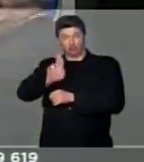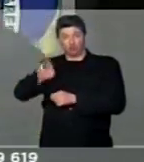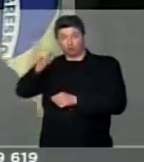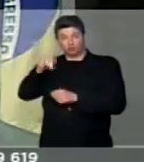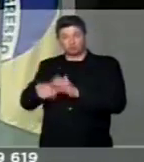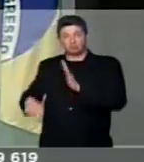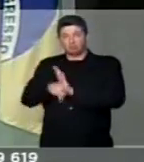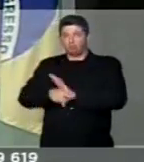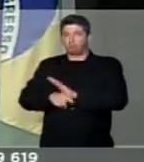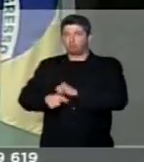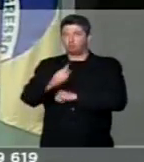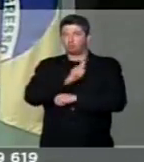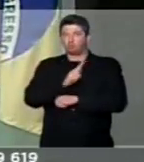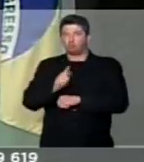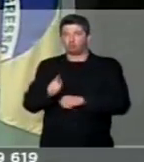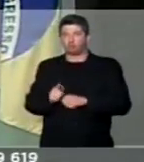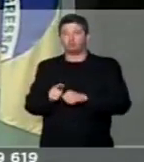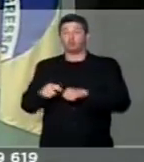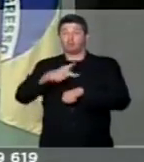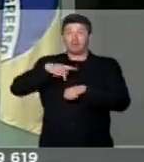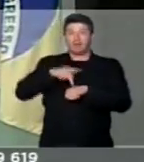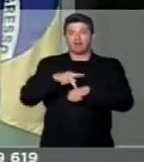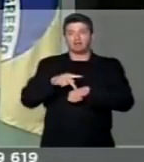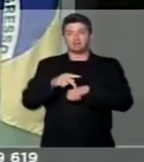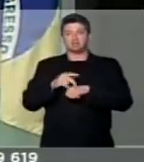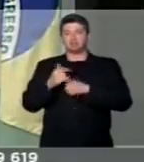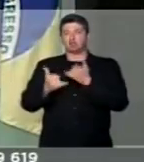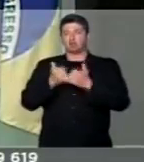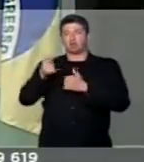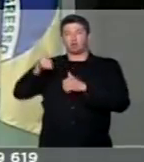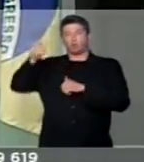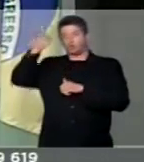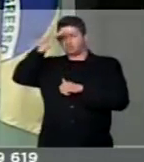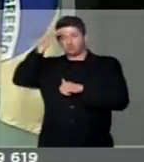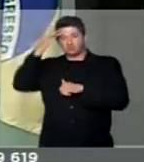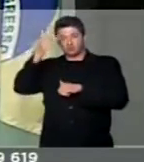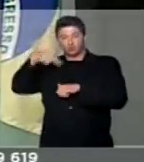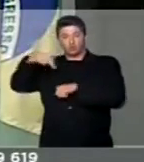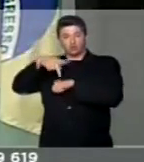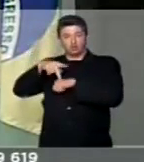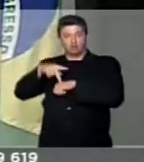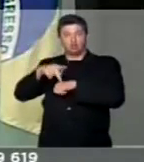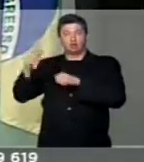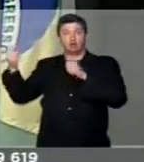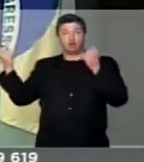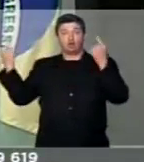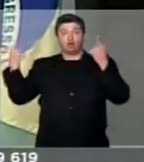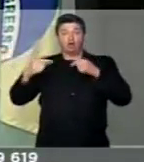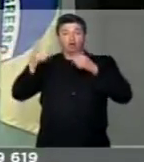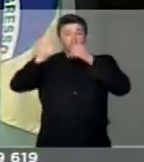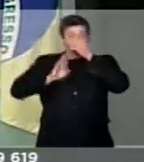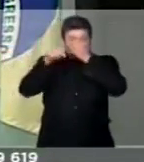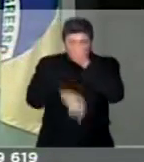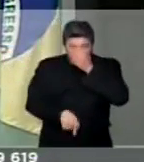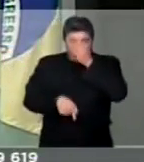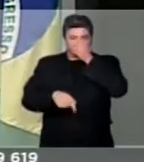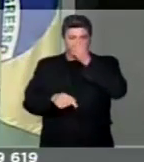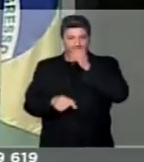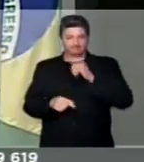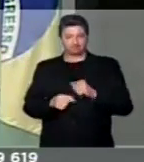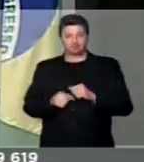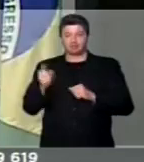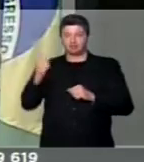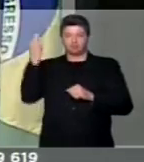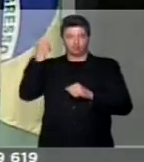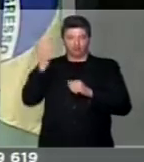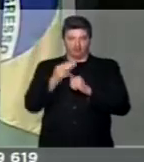de Estado para jogar estrangeiros, contra nós brasileiros. Isso é